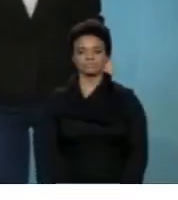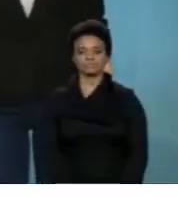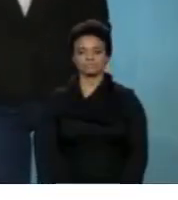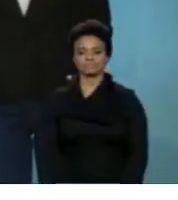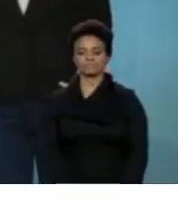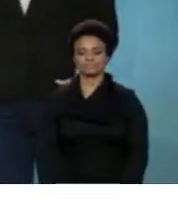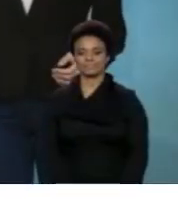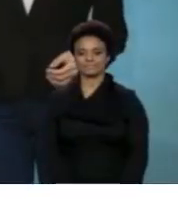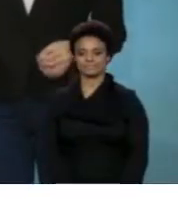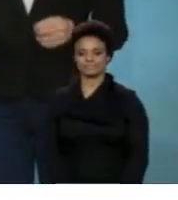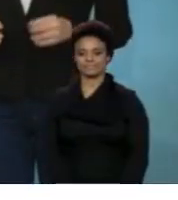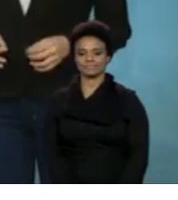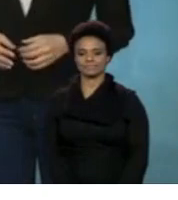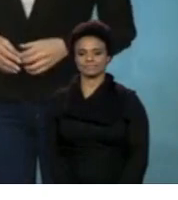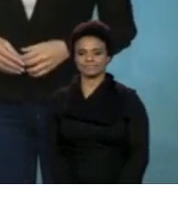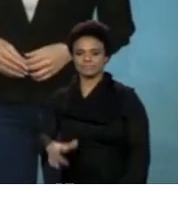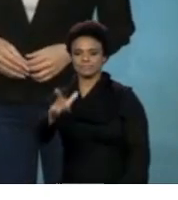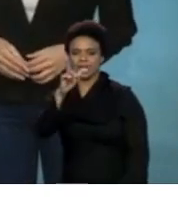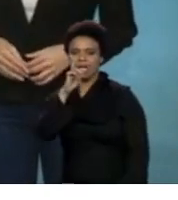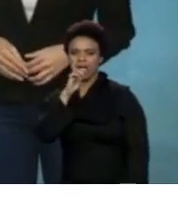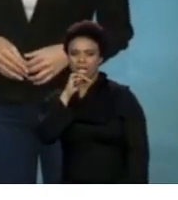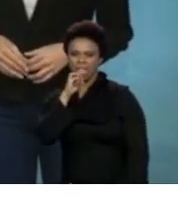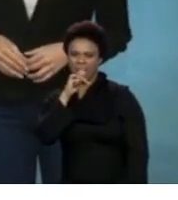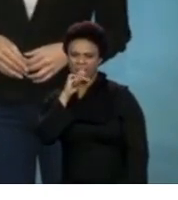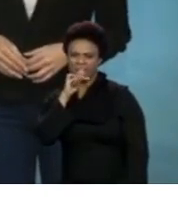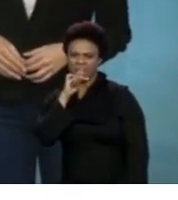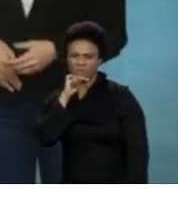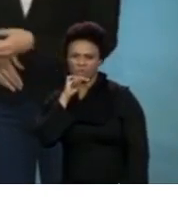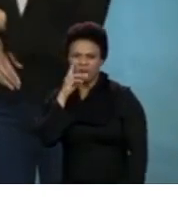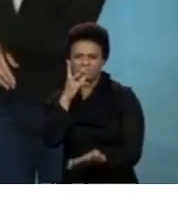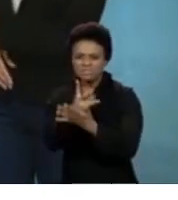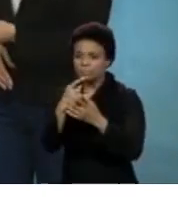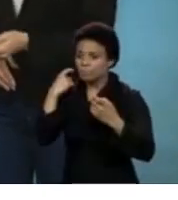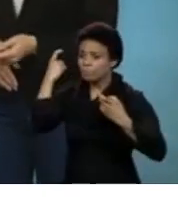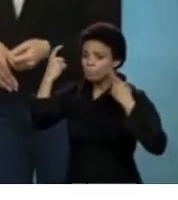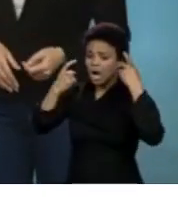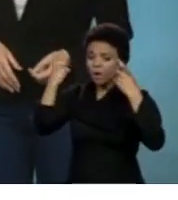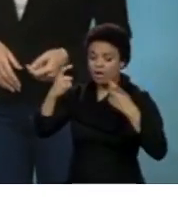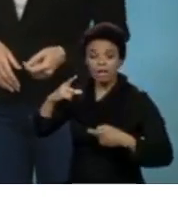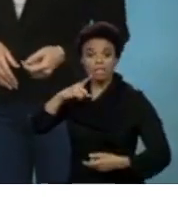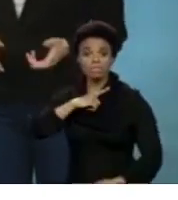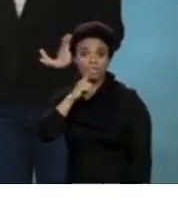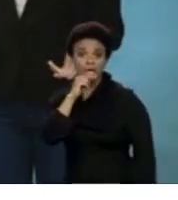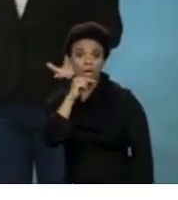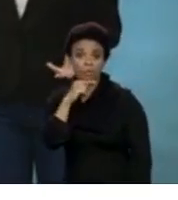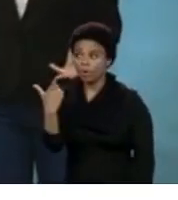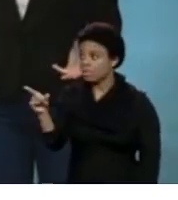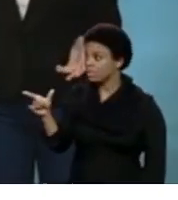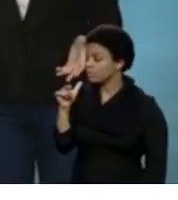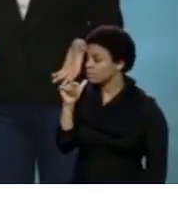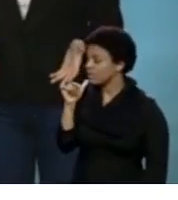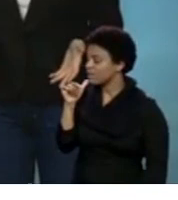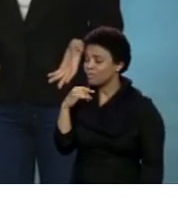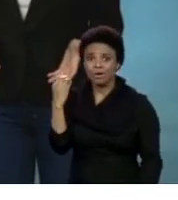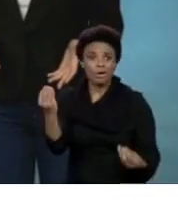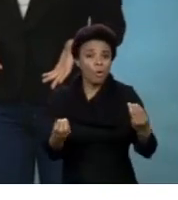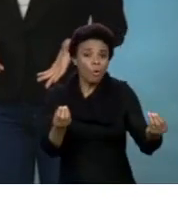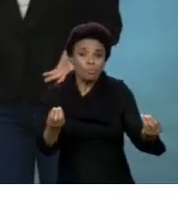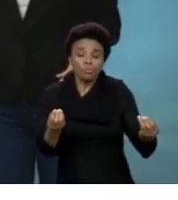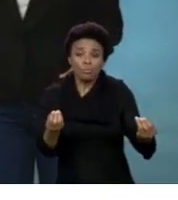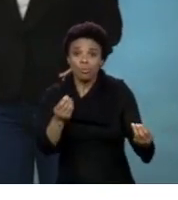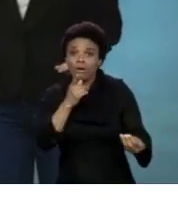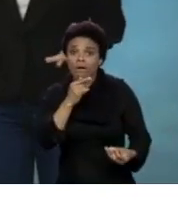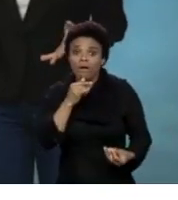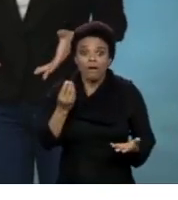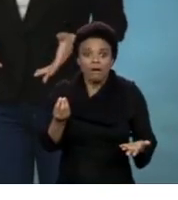O abastecimento de água sempre foi uma preocupação humana. No Império Romano, por exemplo, em grande parte de seu território